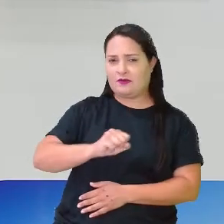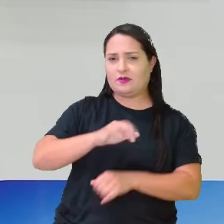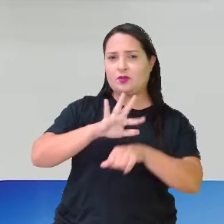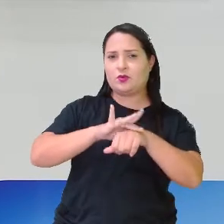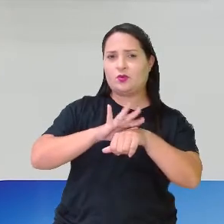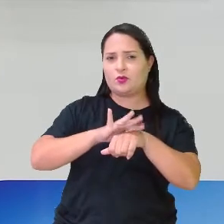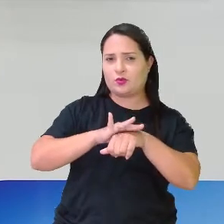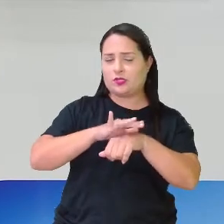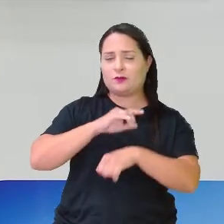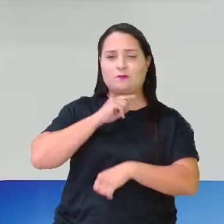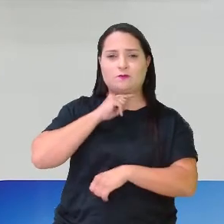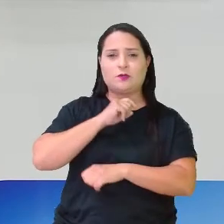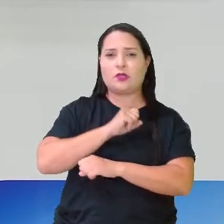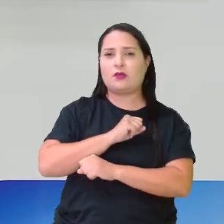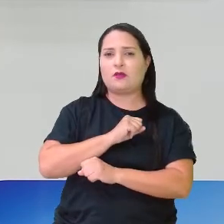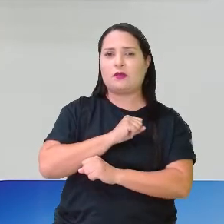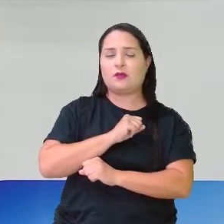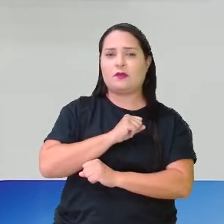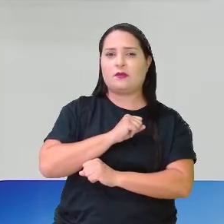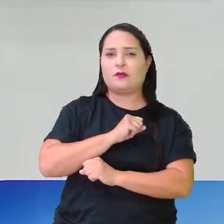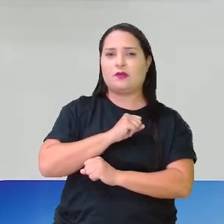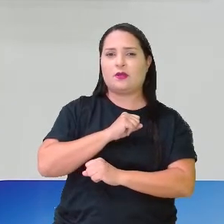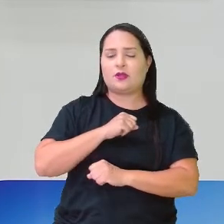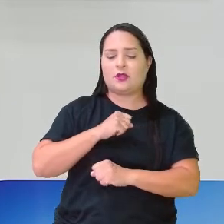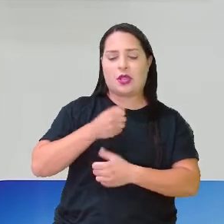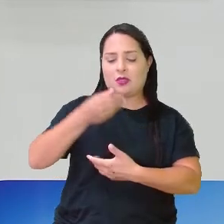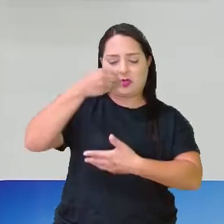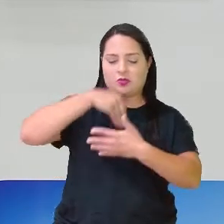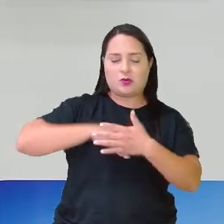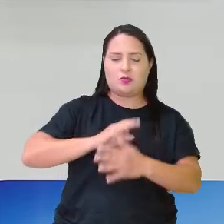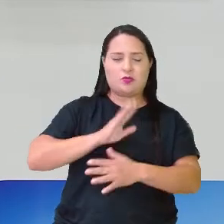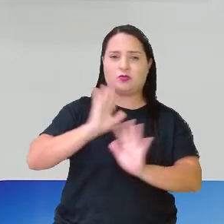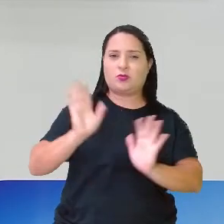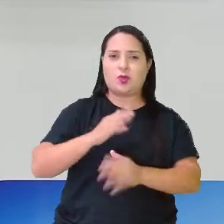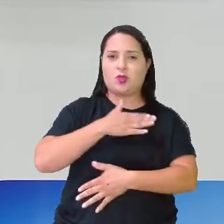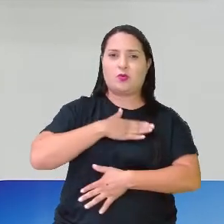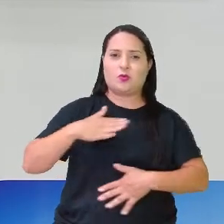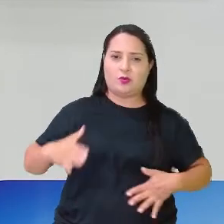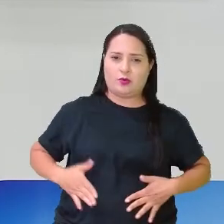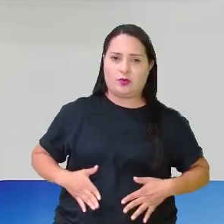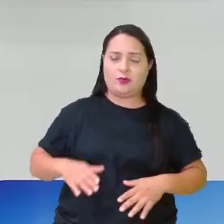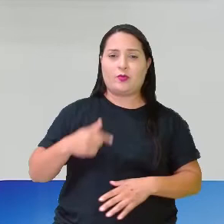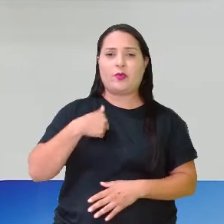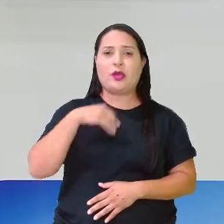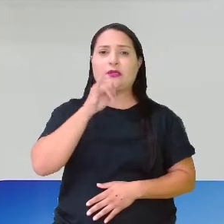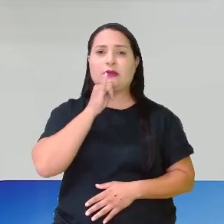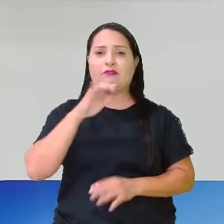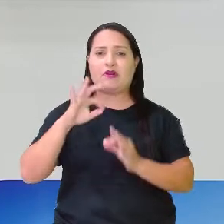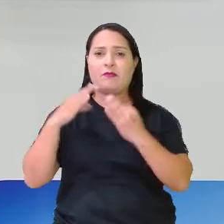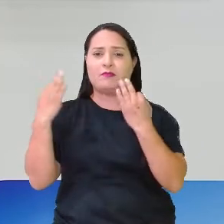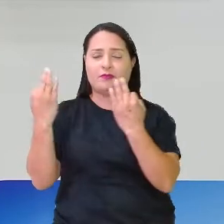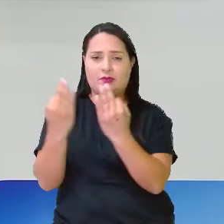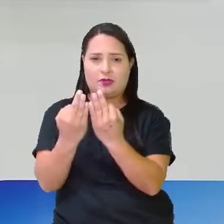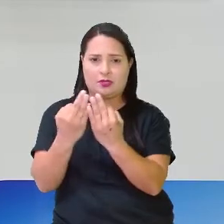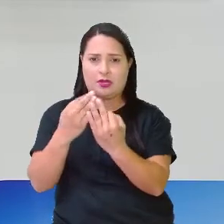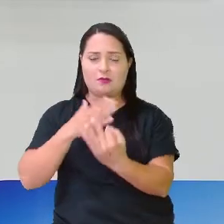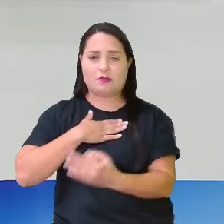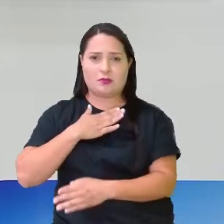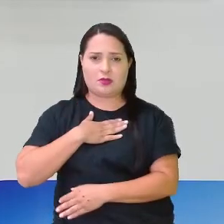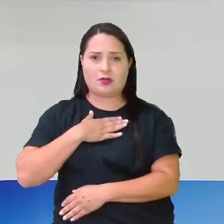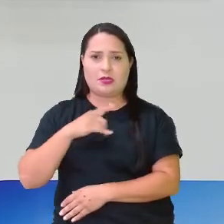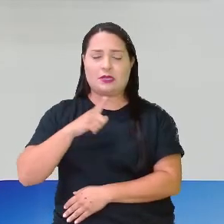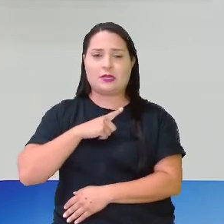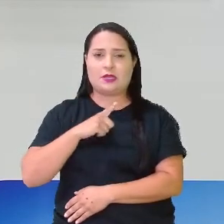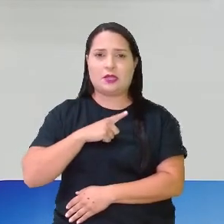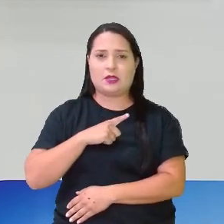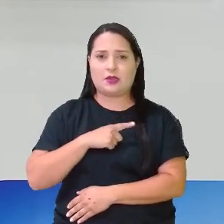não consigam progredir no corpo, né? E aí eu vou dar um exemplo para vocês, que na minha família, por exemplo,